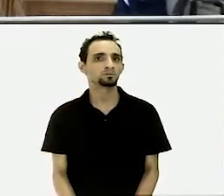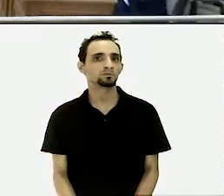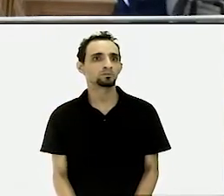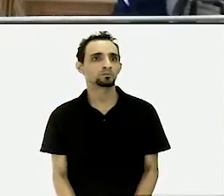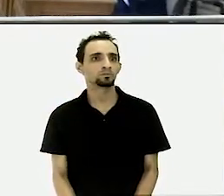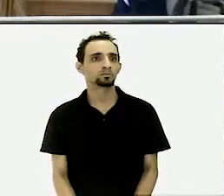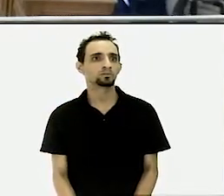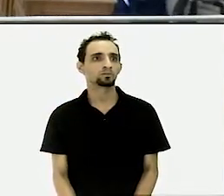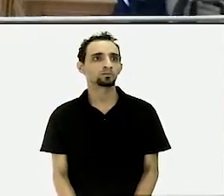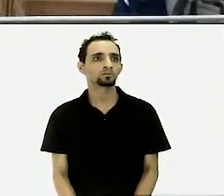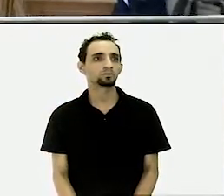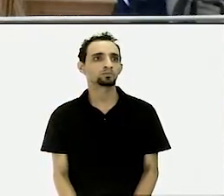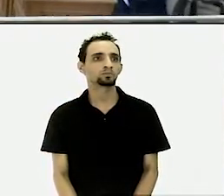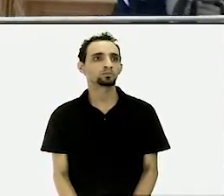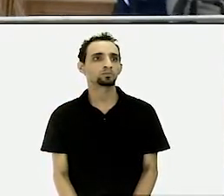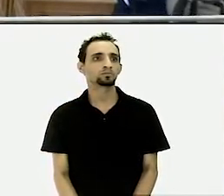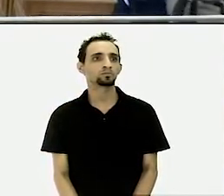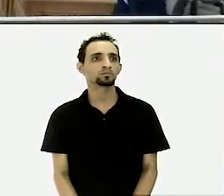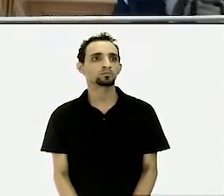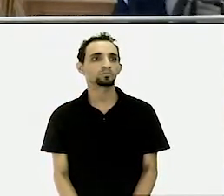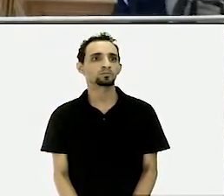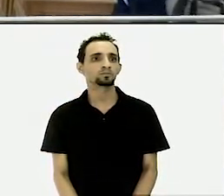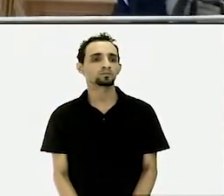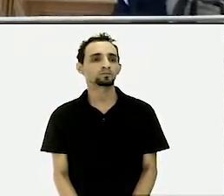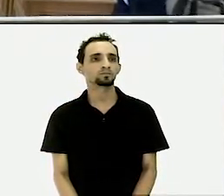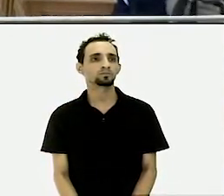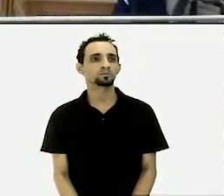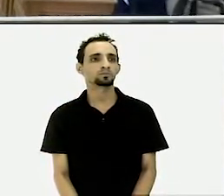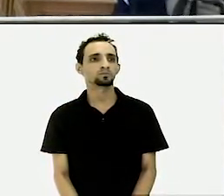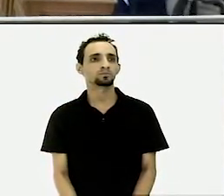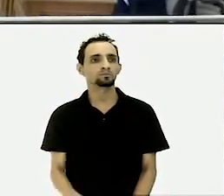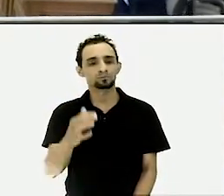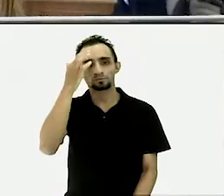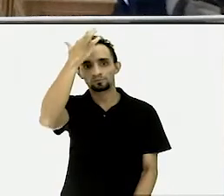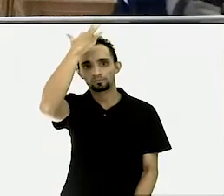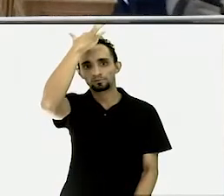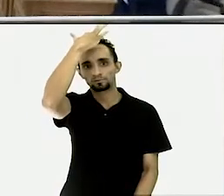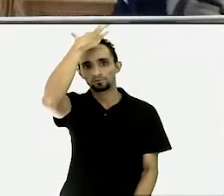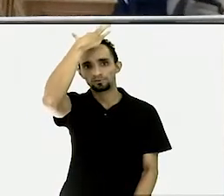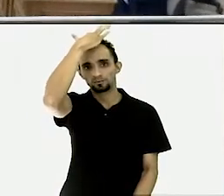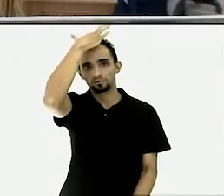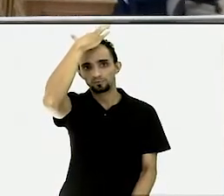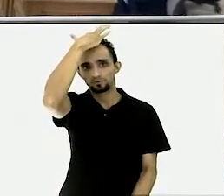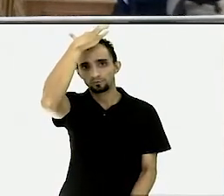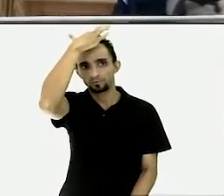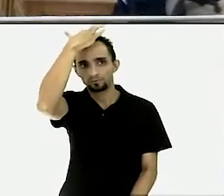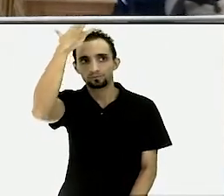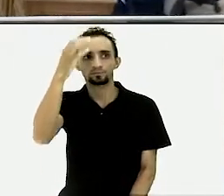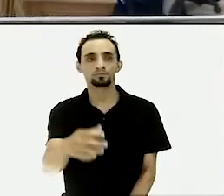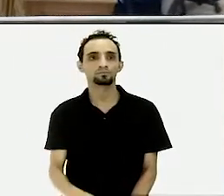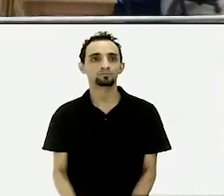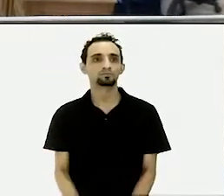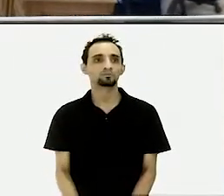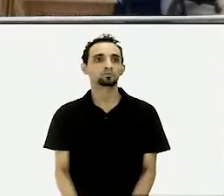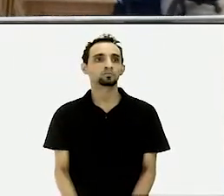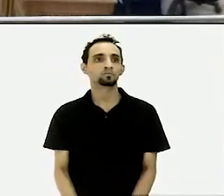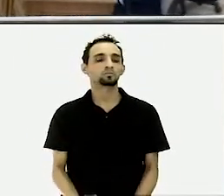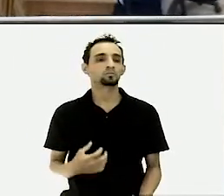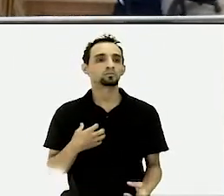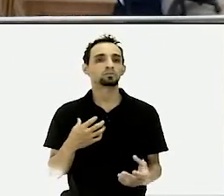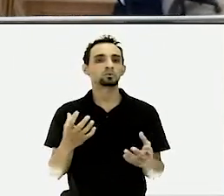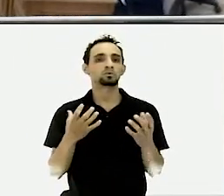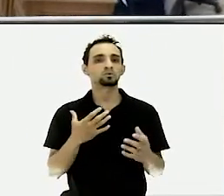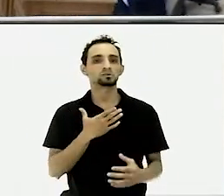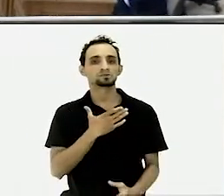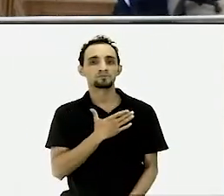Infelizmente, hoje não está passando pela TV Câmara, né, por um problema técnico, mas está sendo gravado, para a população